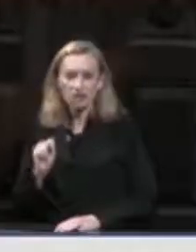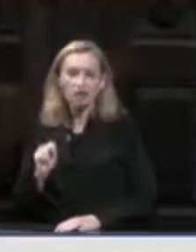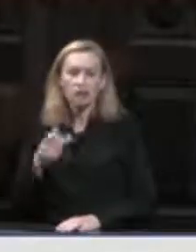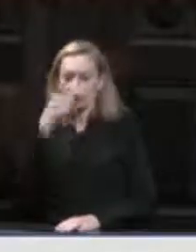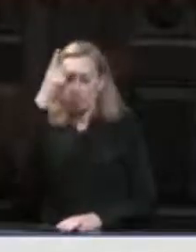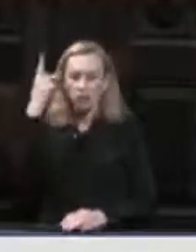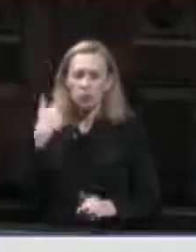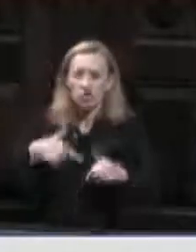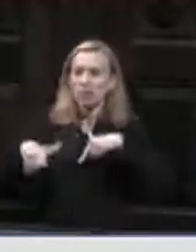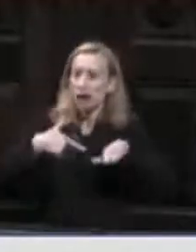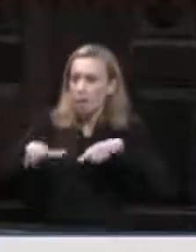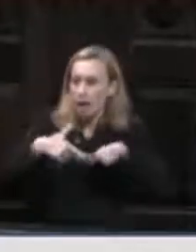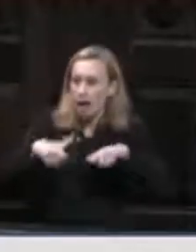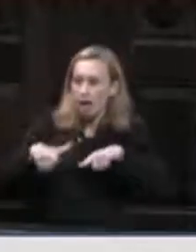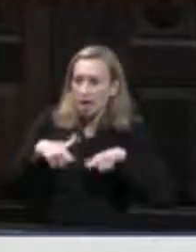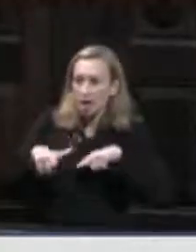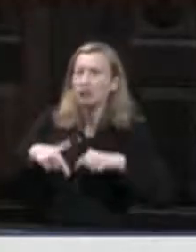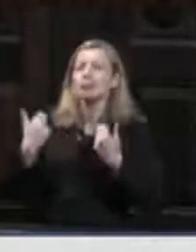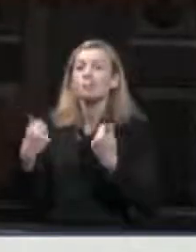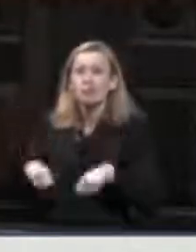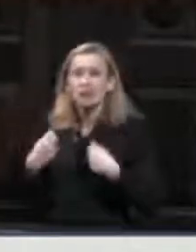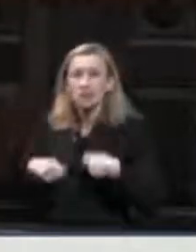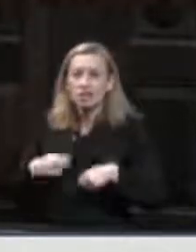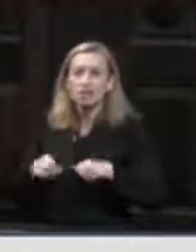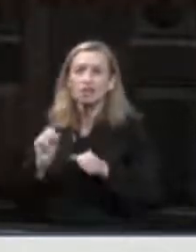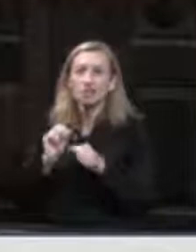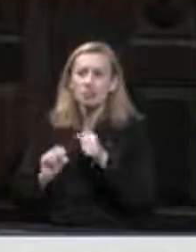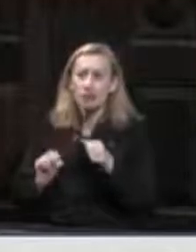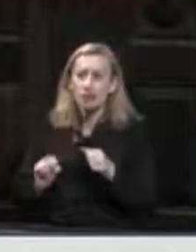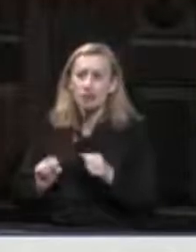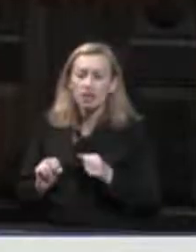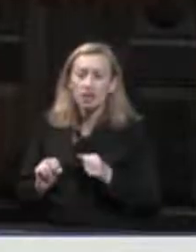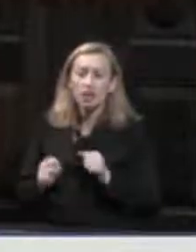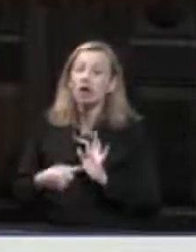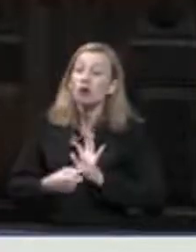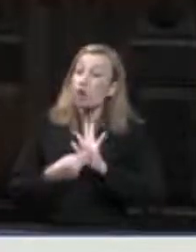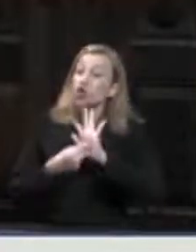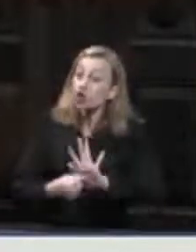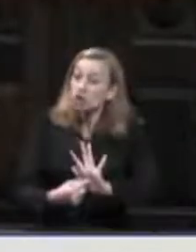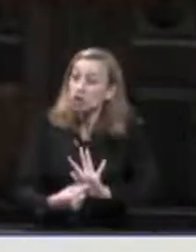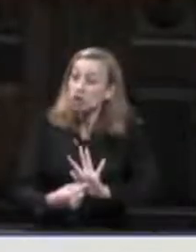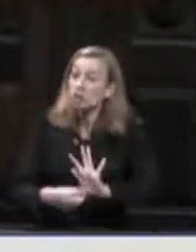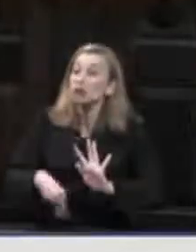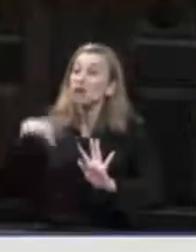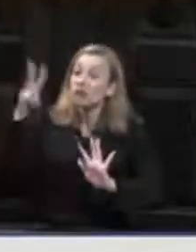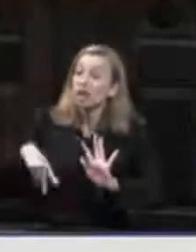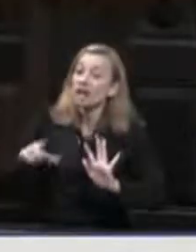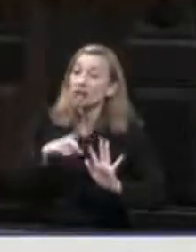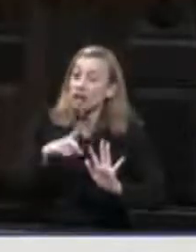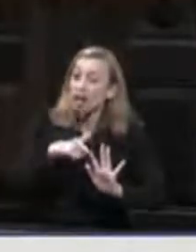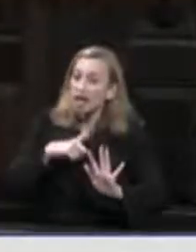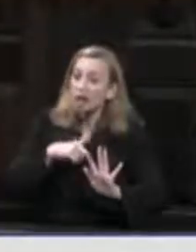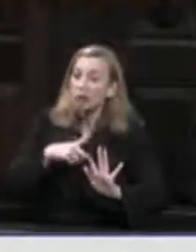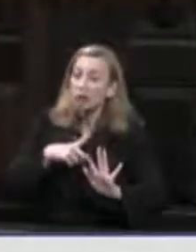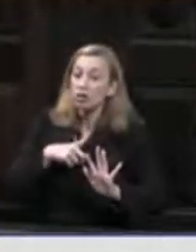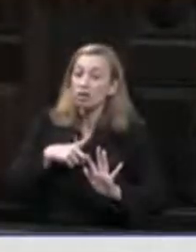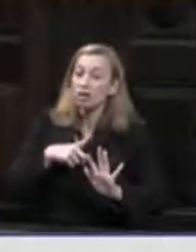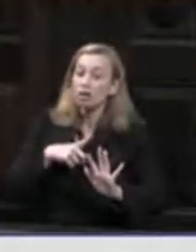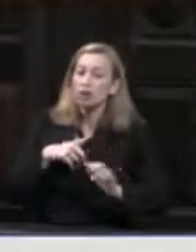trabalham no DEGASE, tem que ser feita em cima de quem tem a caneta na mão para resolver esses